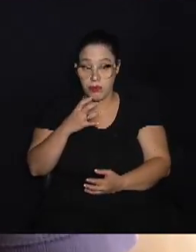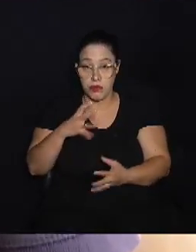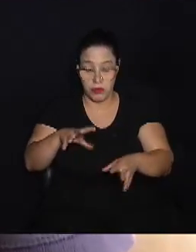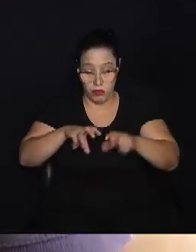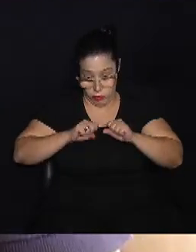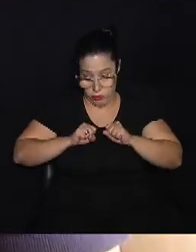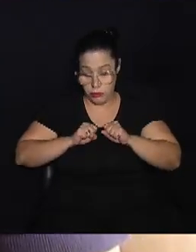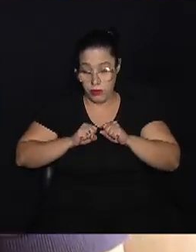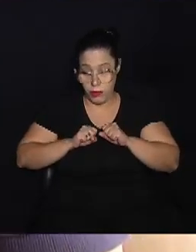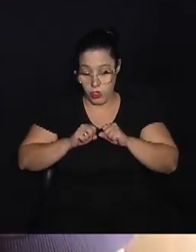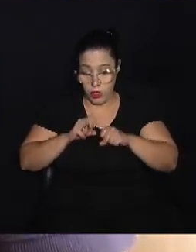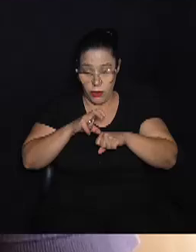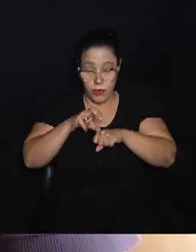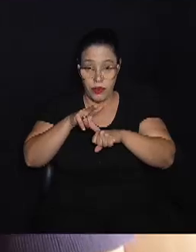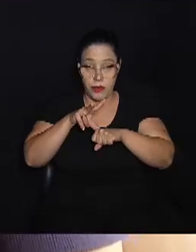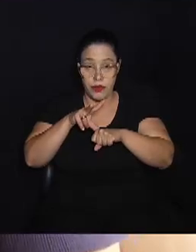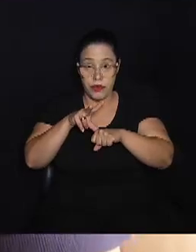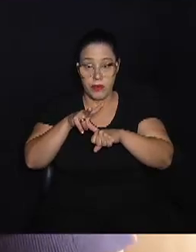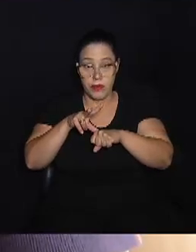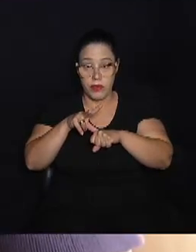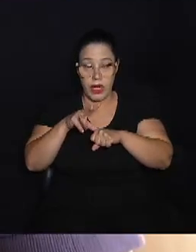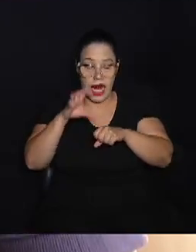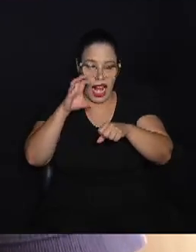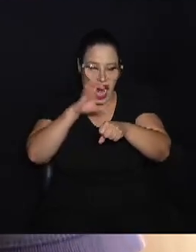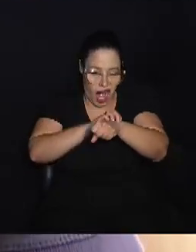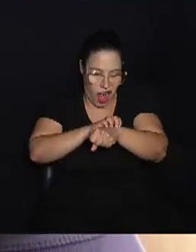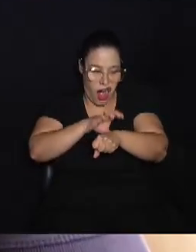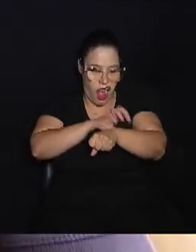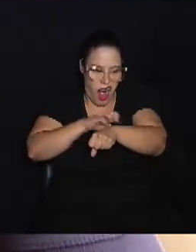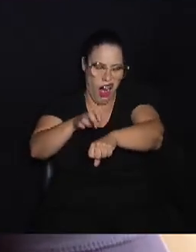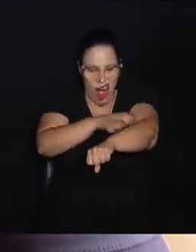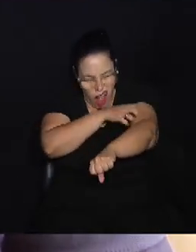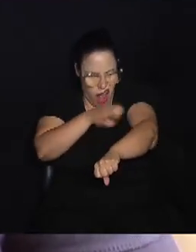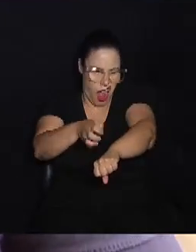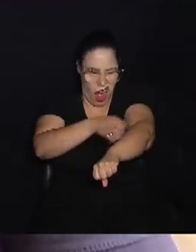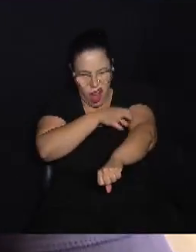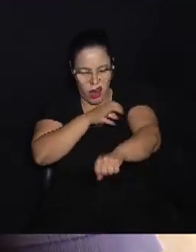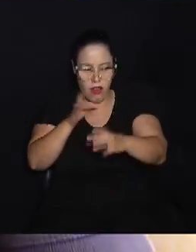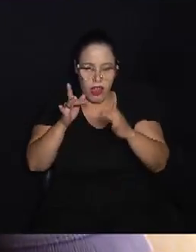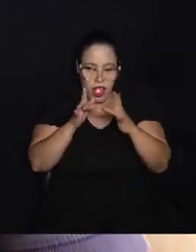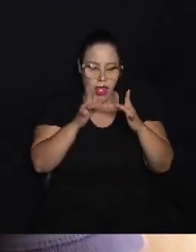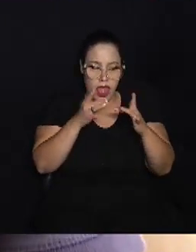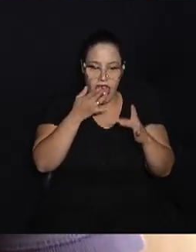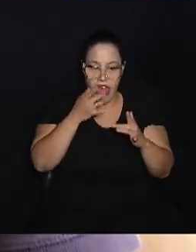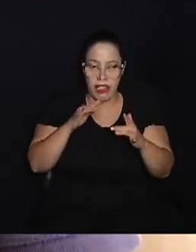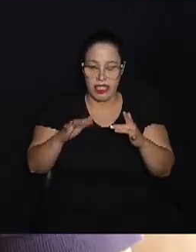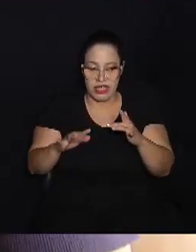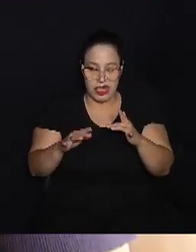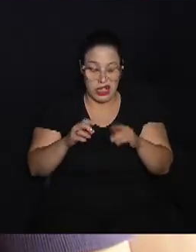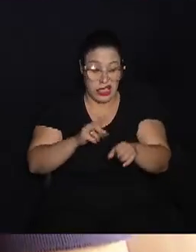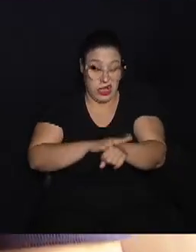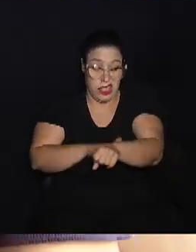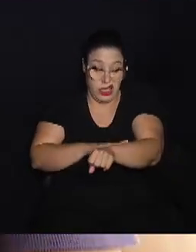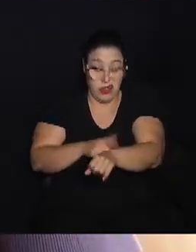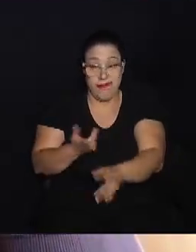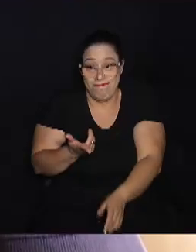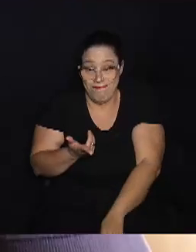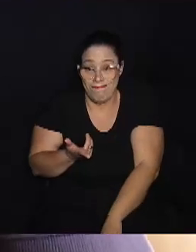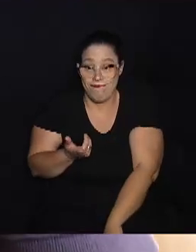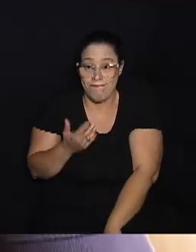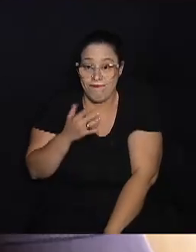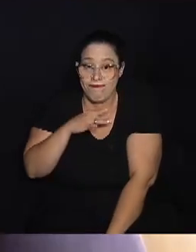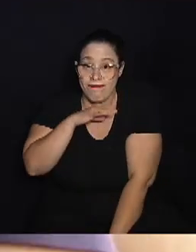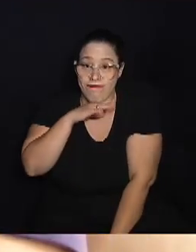infectado com o vírus, né? Ele por meio de mordeduras, arranhaduras, contato da saliva do animal com feridas, né? Que é o que o animal